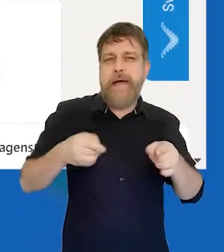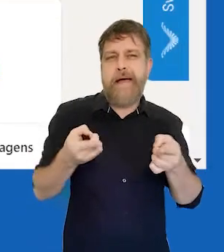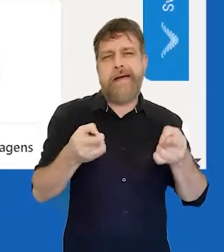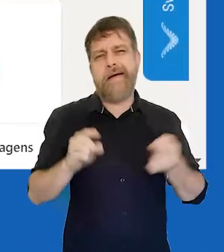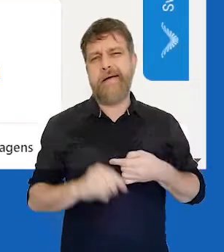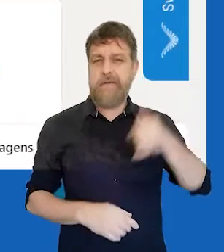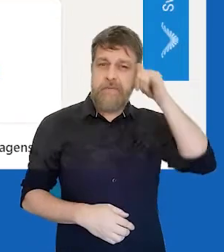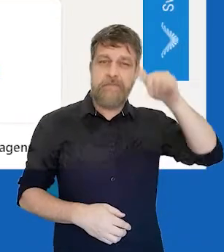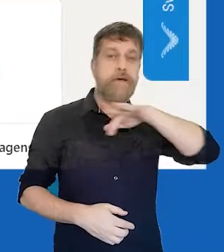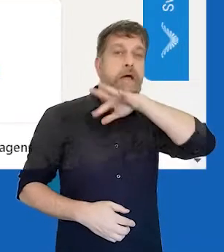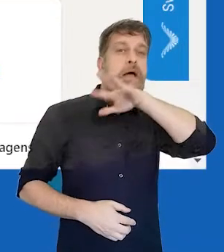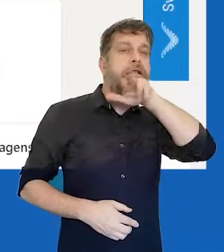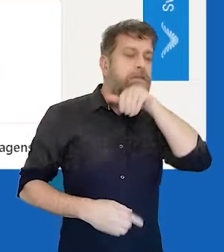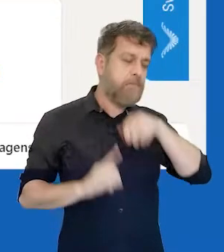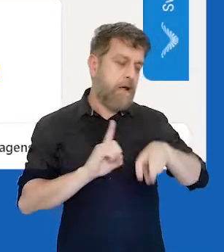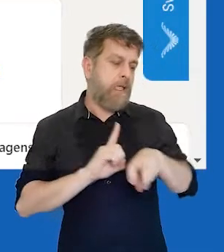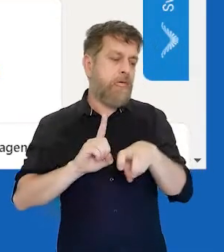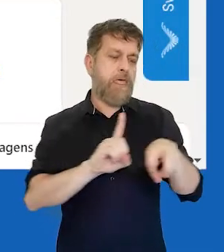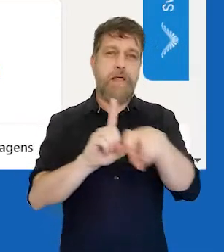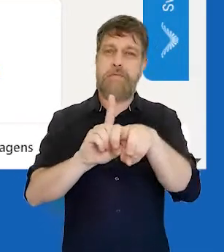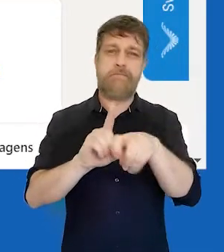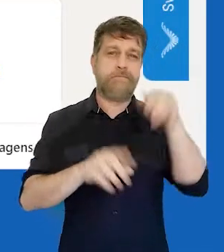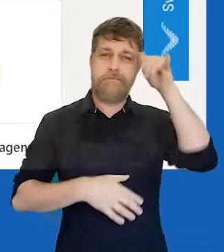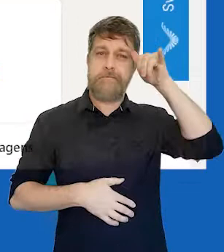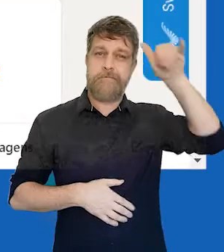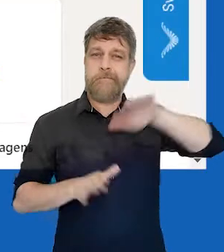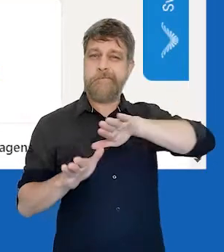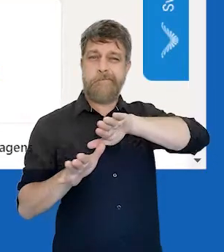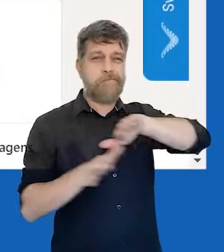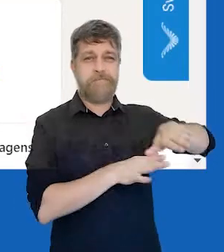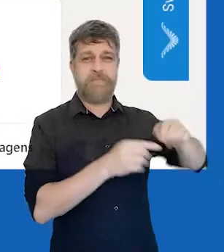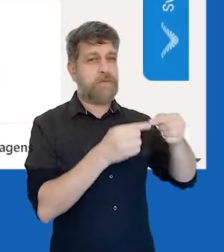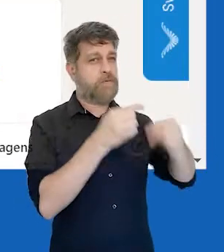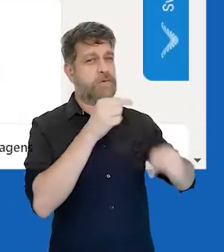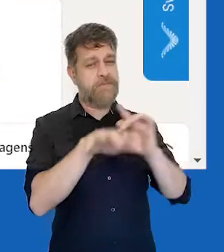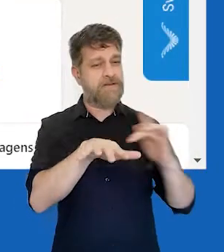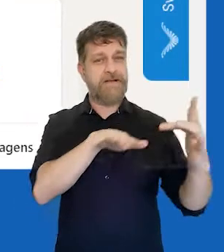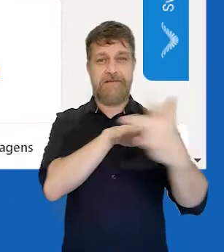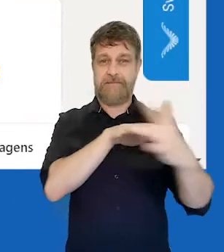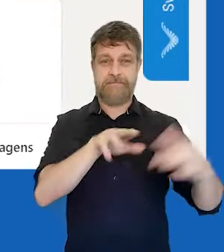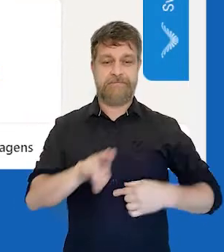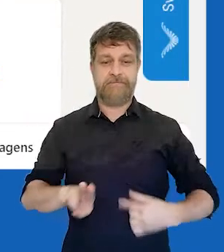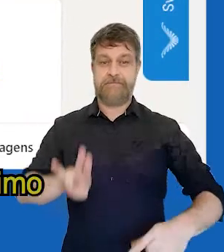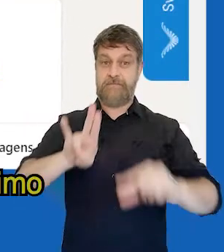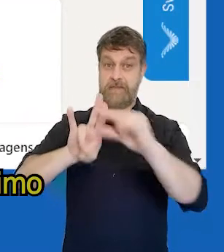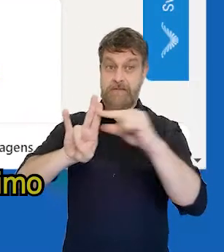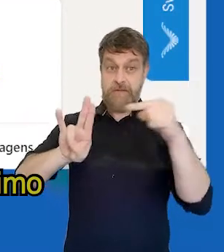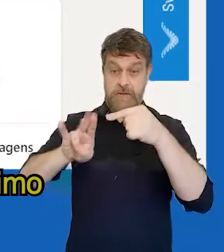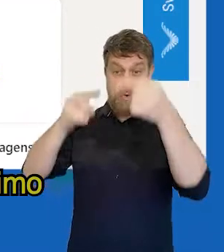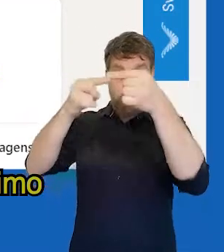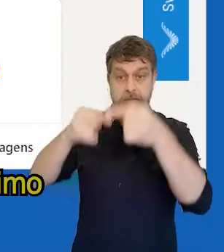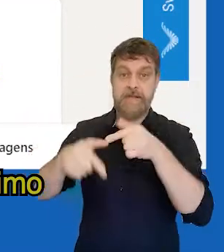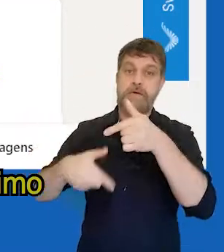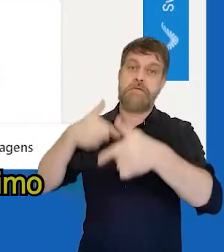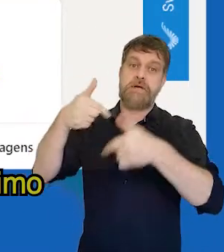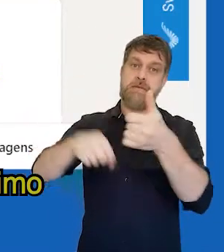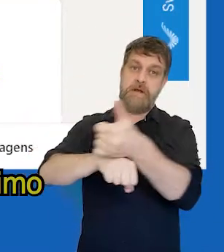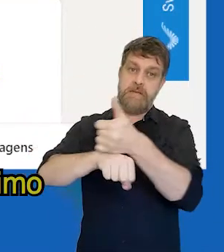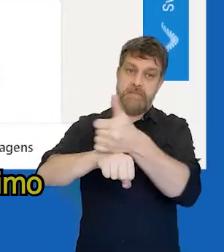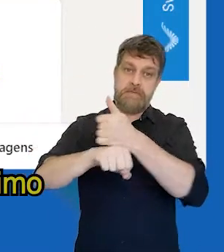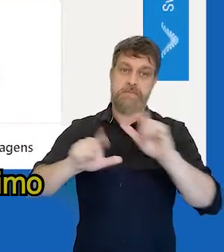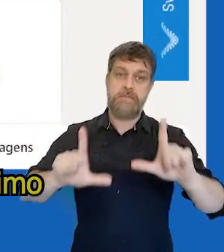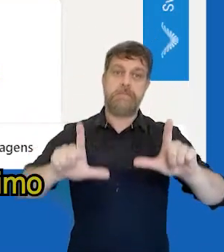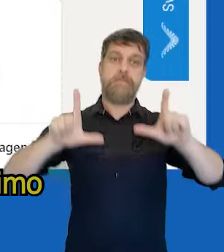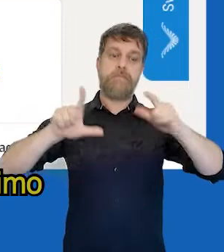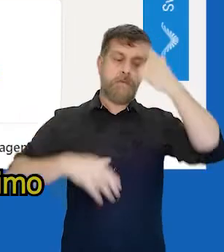falta com seu animal de estimação para gente deixar isso para outras para outras redes sociais o Linkedin é uma ferramenta de trabalho também né para vocês